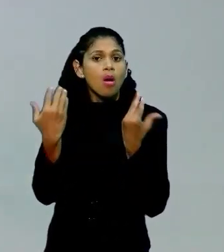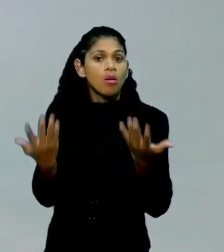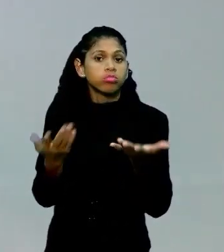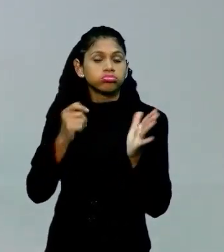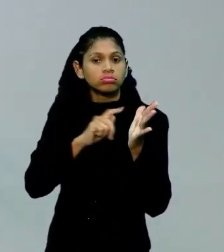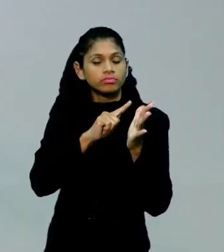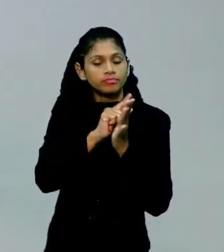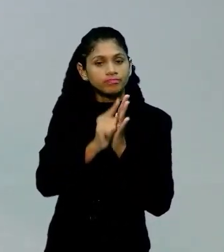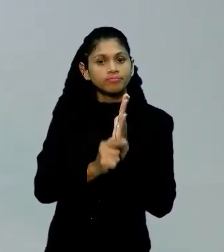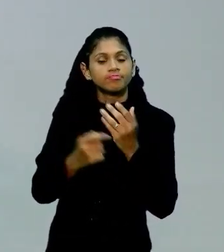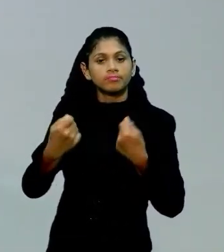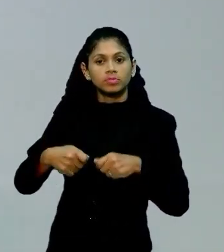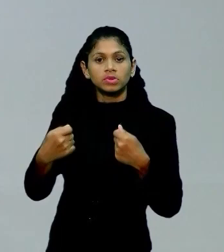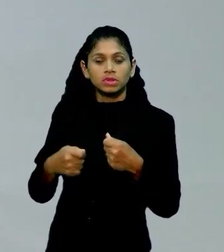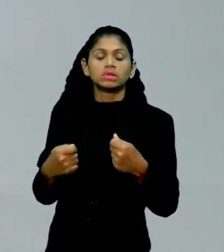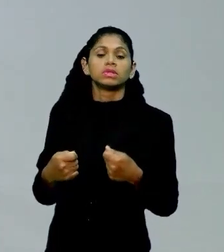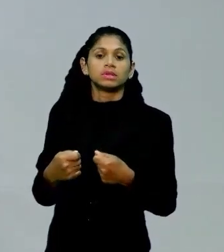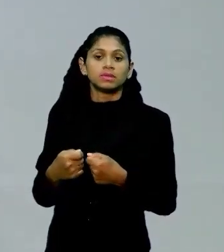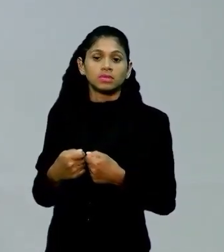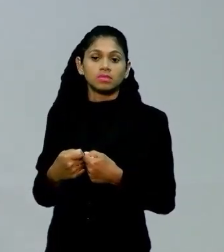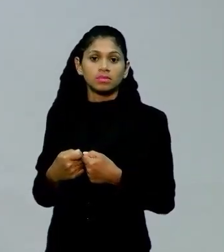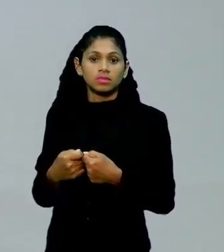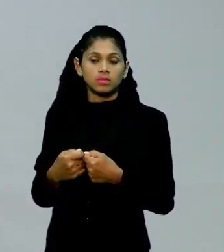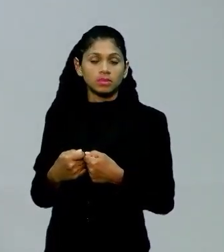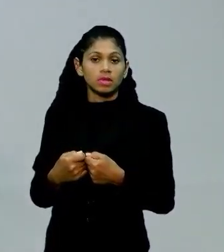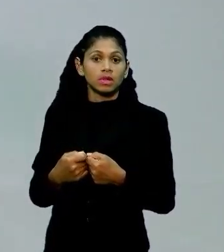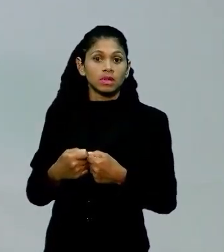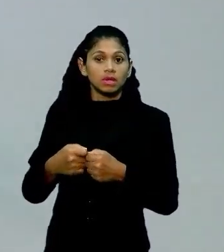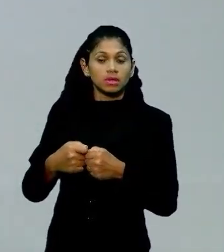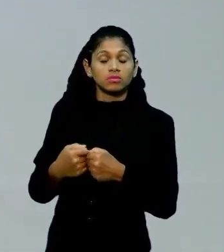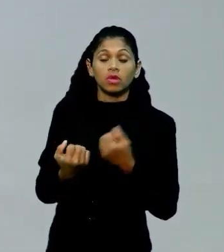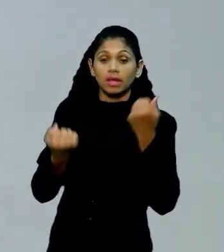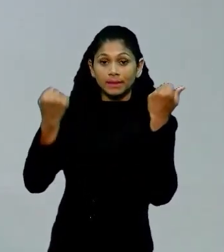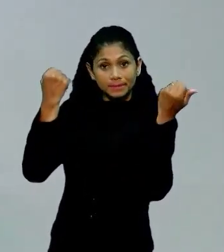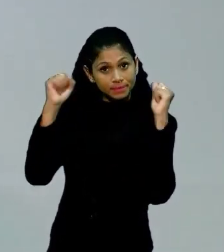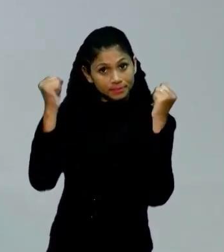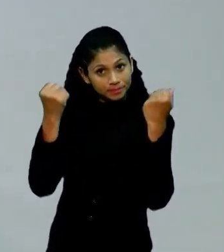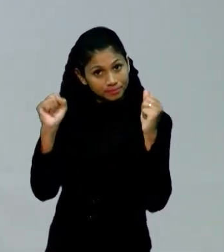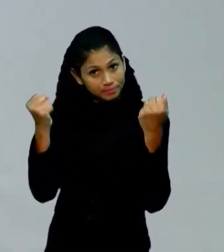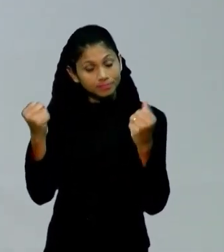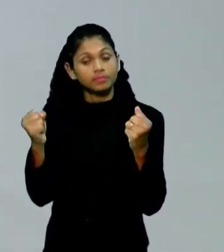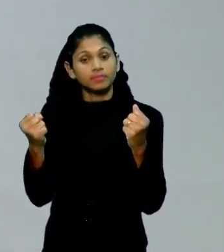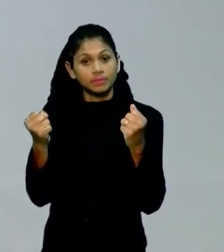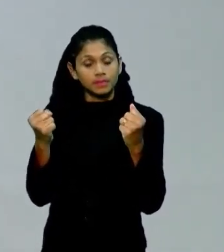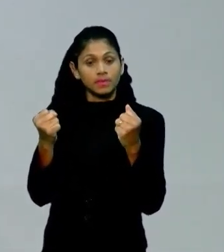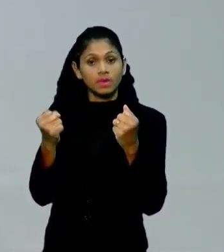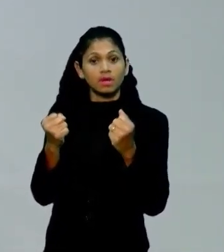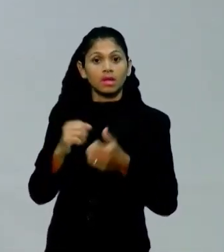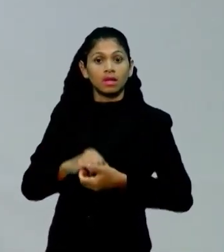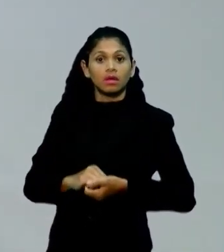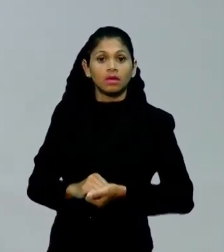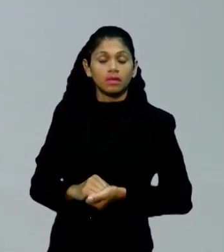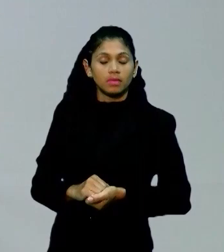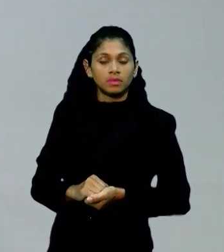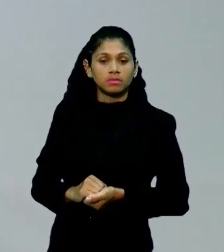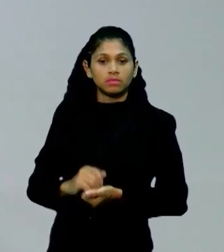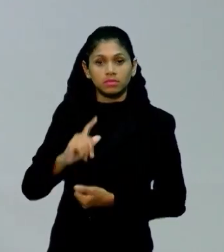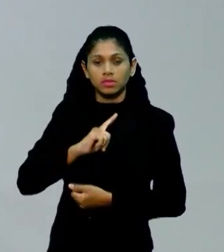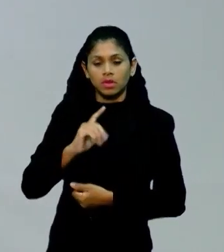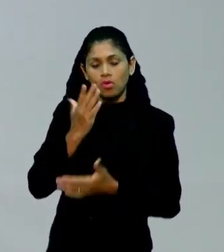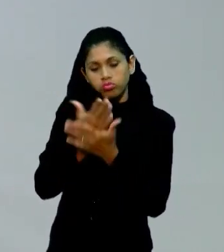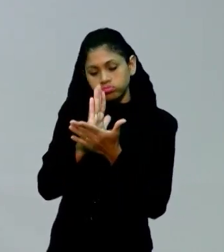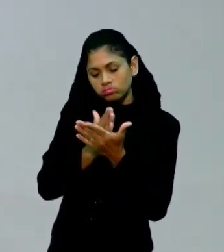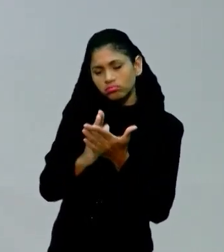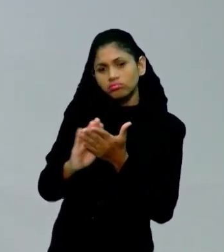entender Quais são os gêneros e tudo mais no caso da educação física que é essa disciplina que eu estou ministrando para você agora a gente tem alguns